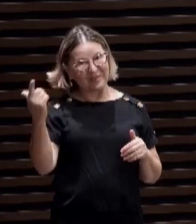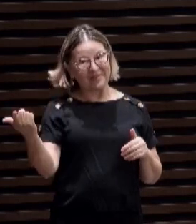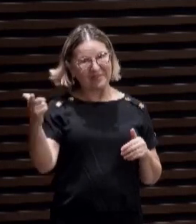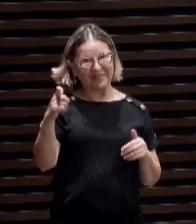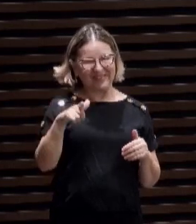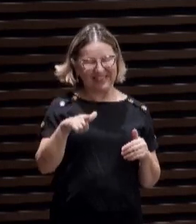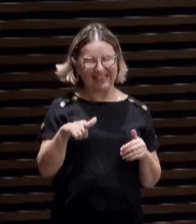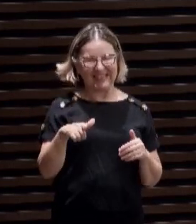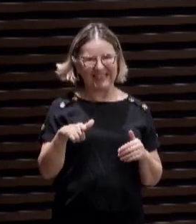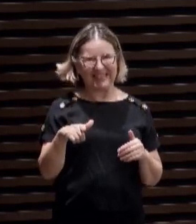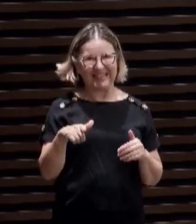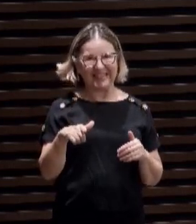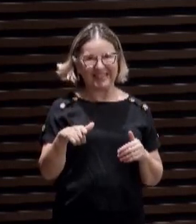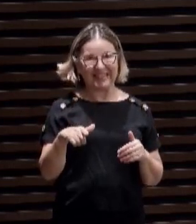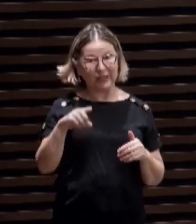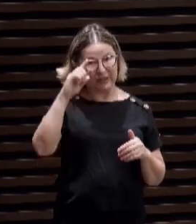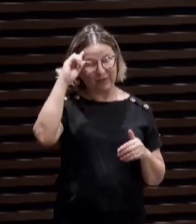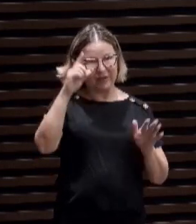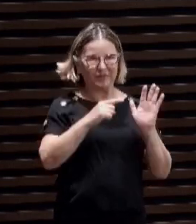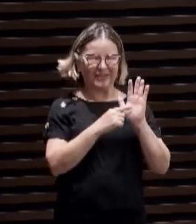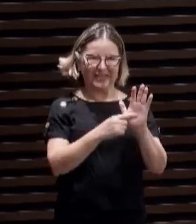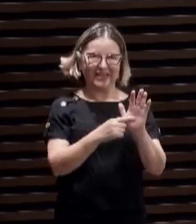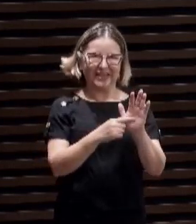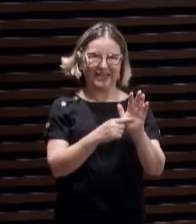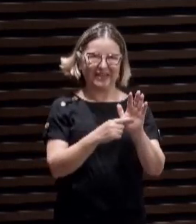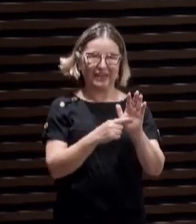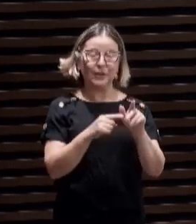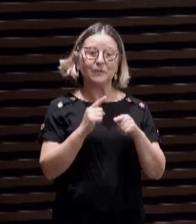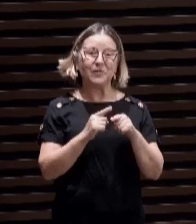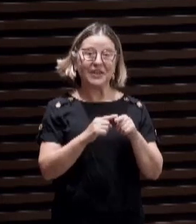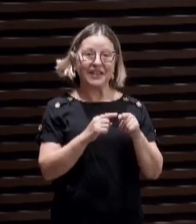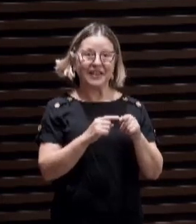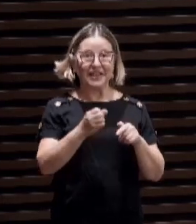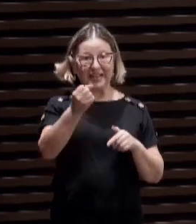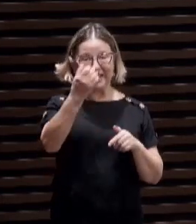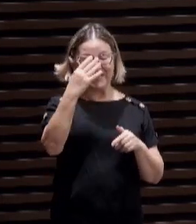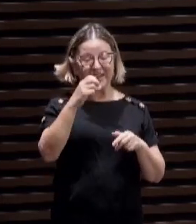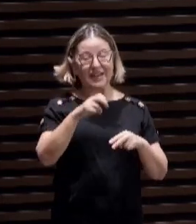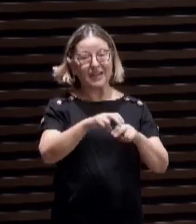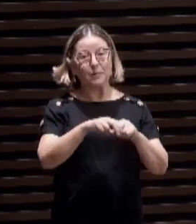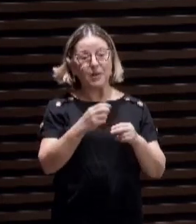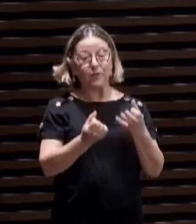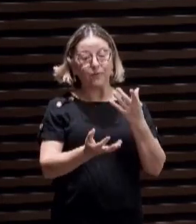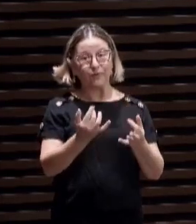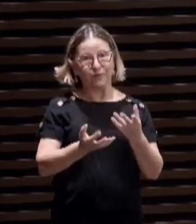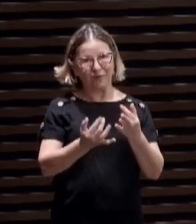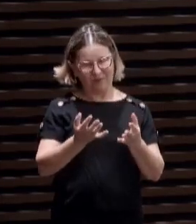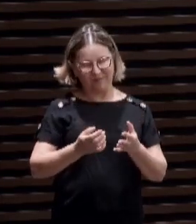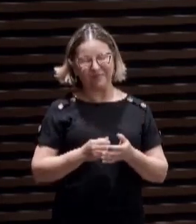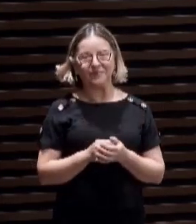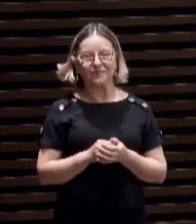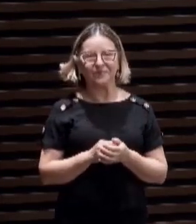o dia demonstrará, porque está sendo revelada pelo fogo, qual